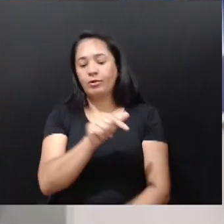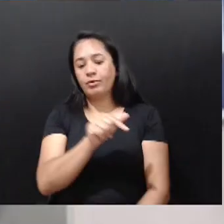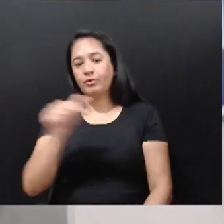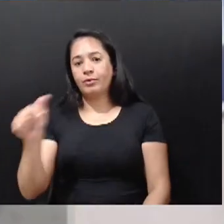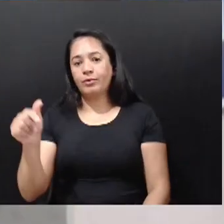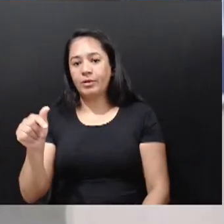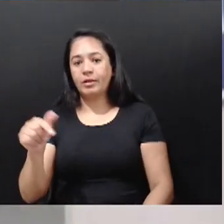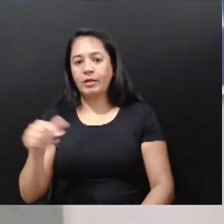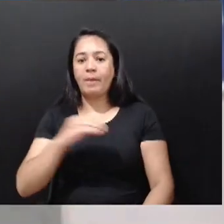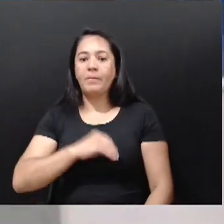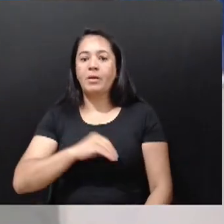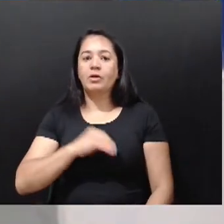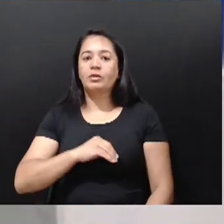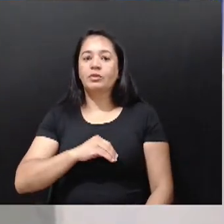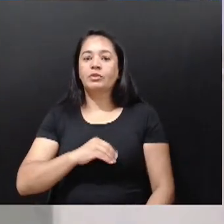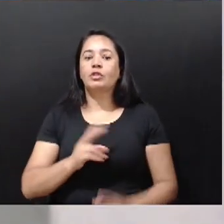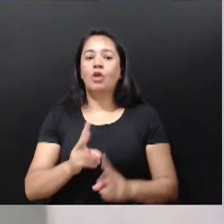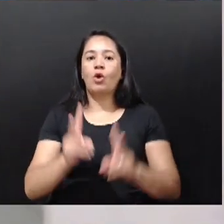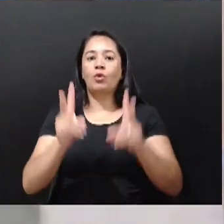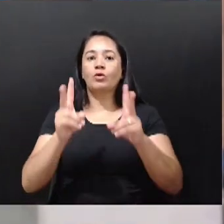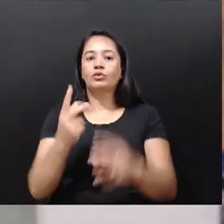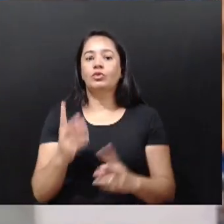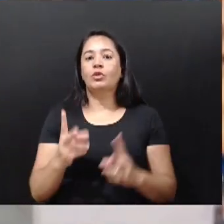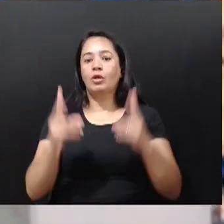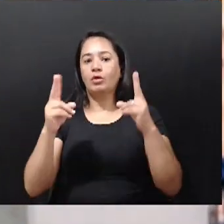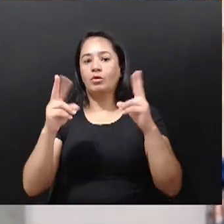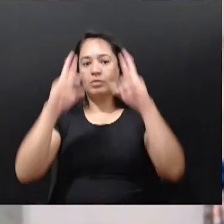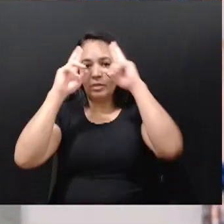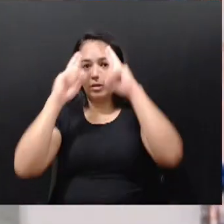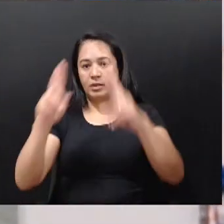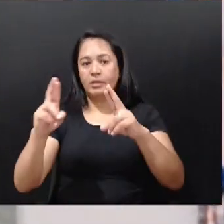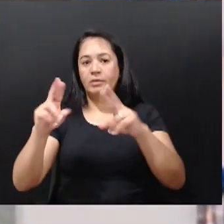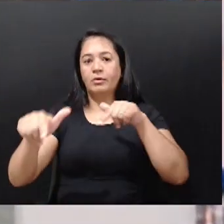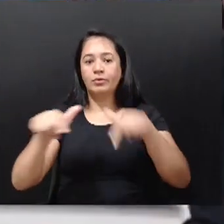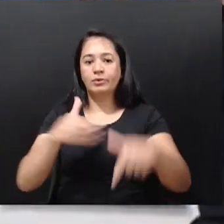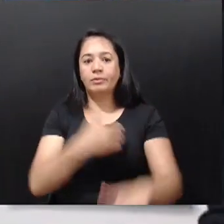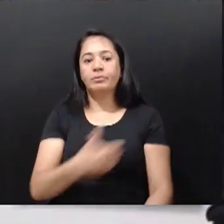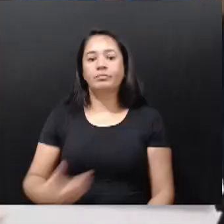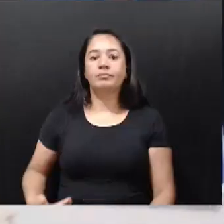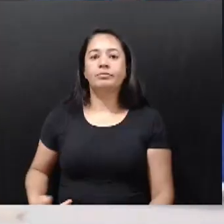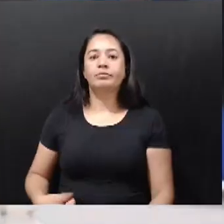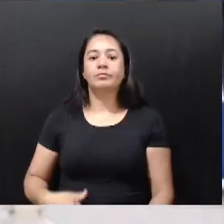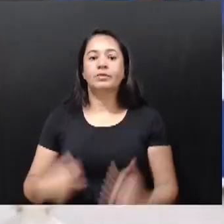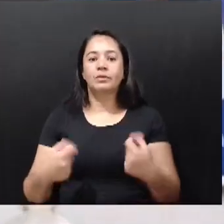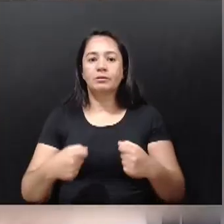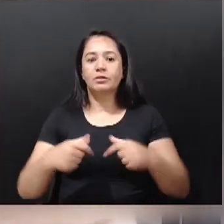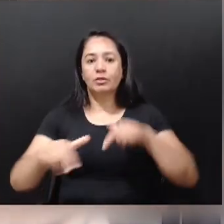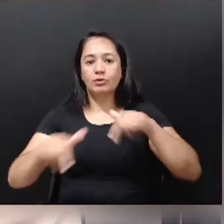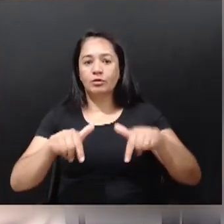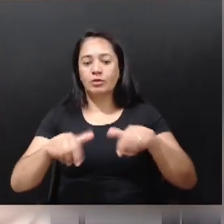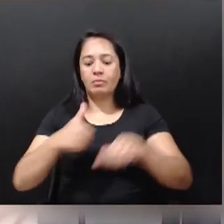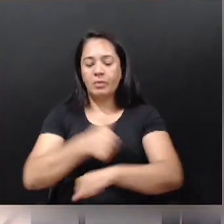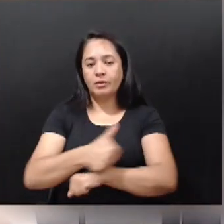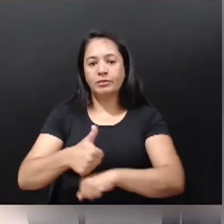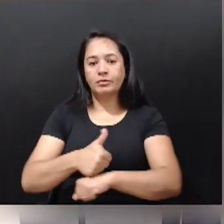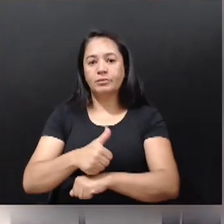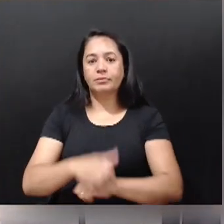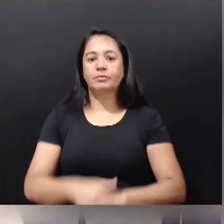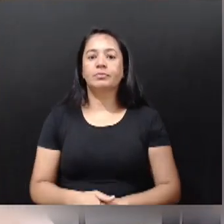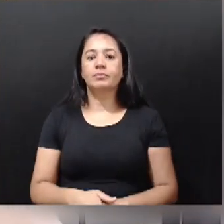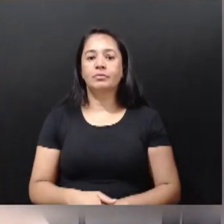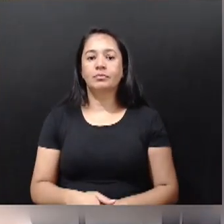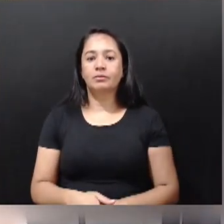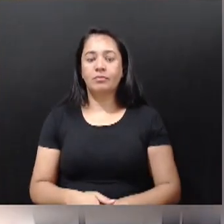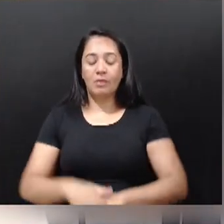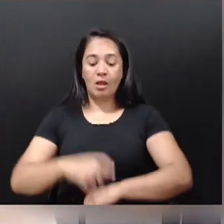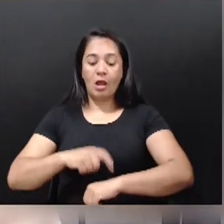vencimentos, respeitando a organização dos serviços públicos que dependem da atuação desses profissionais. Da carga horária, isso, de 36